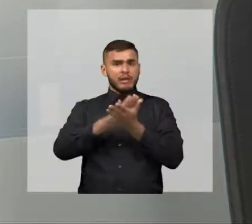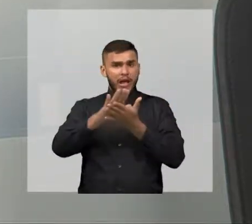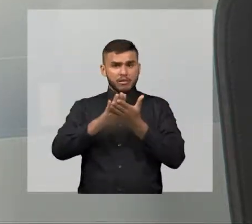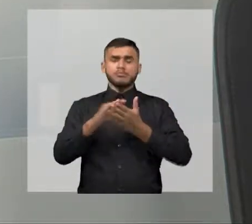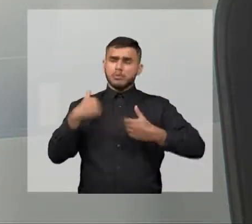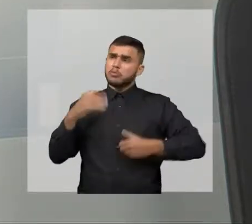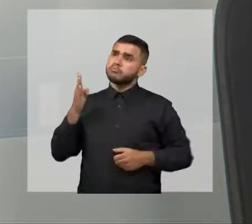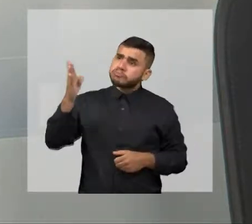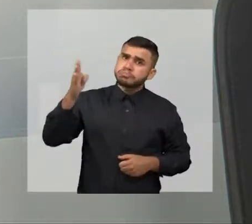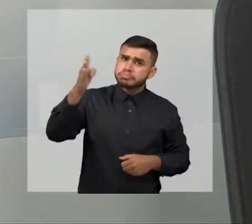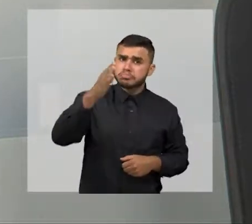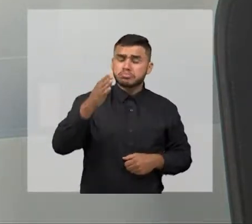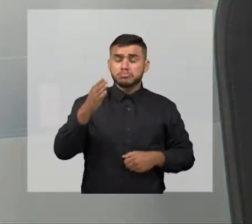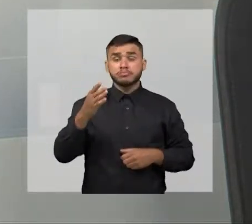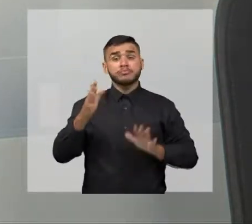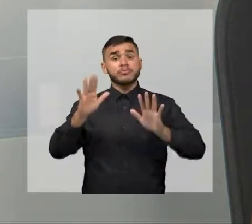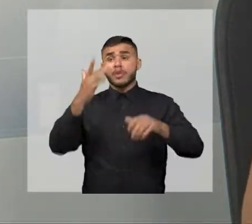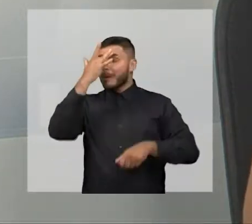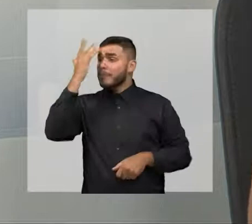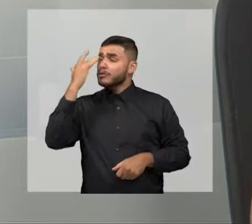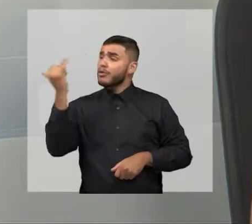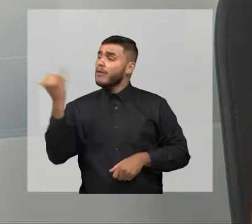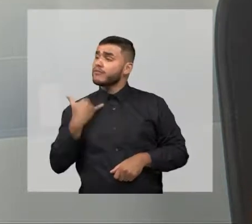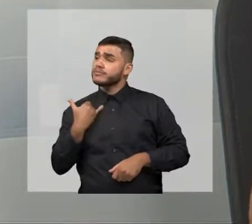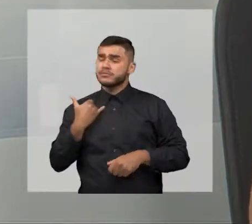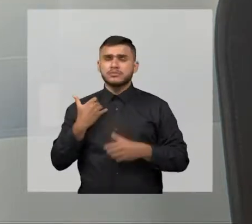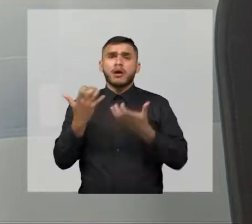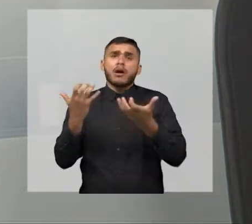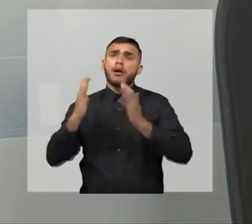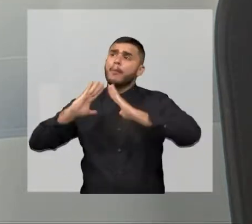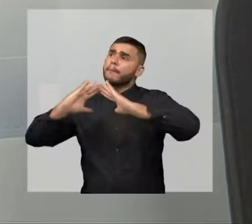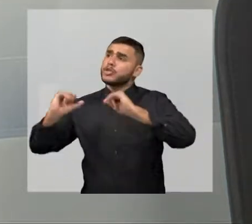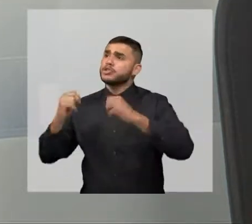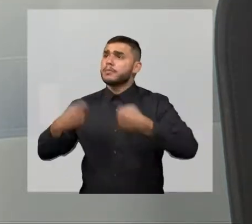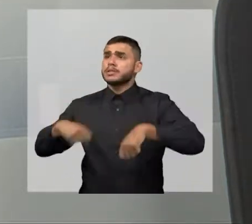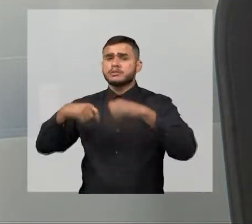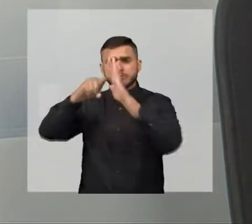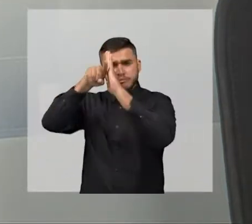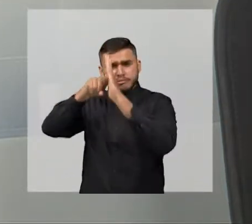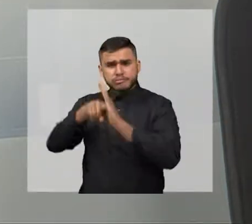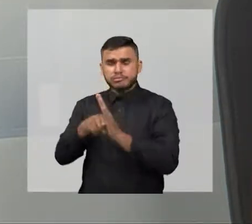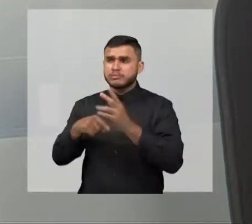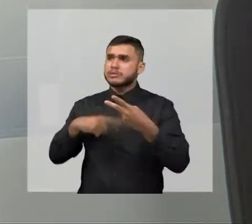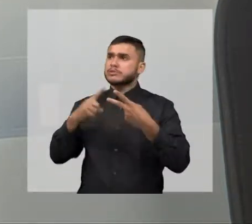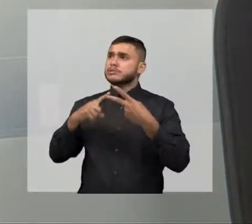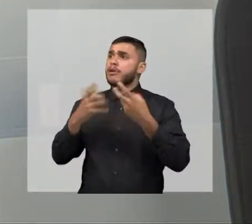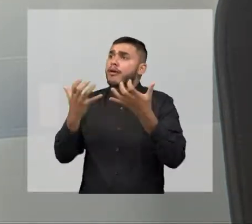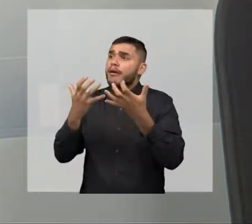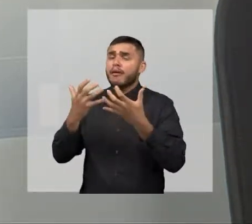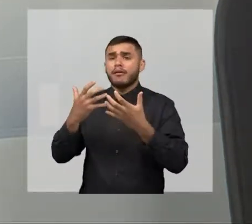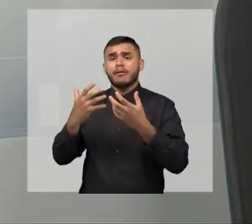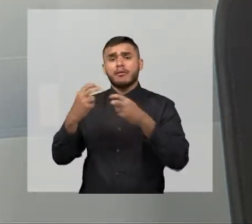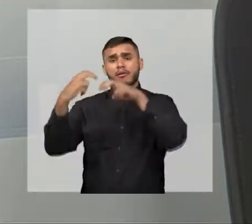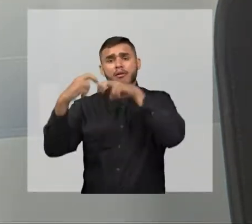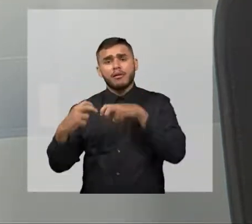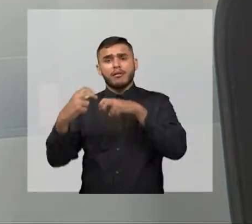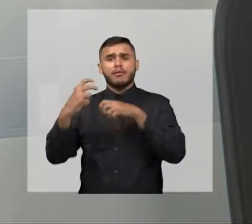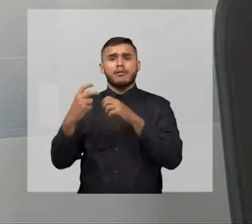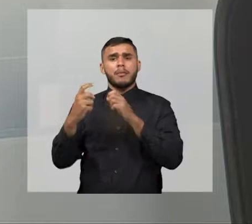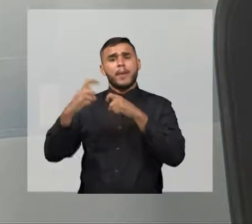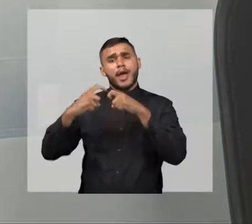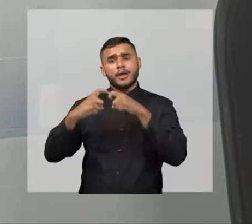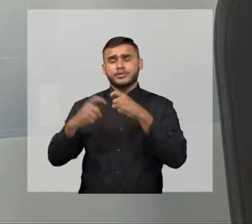essas situações e as pessoas vêm e lhe pedem ajuda para conseguir exames, consultas, cirurgias.